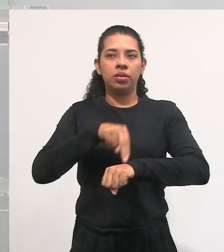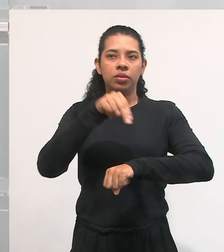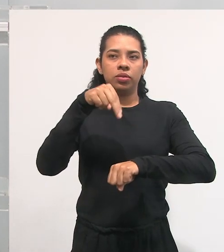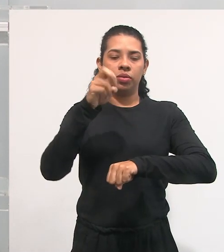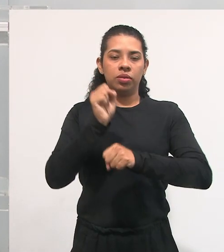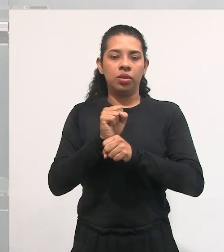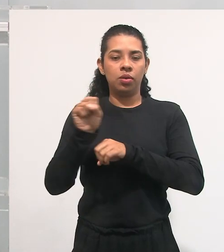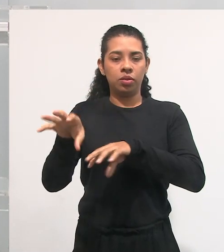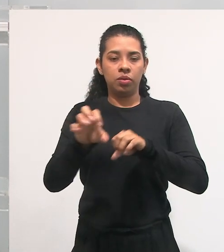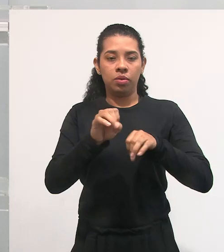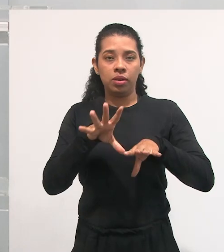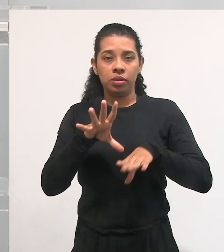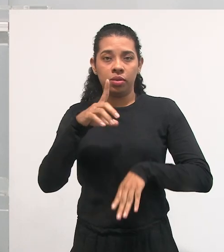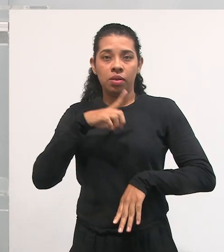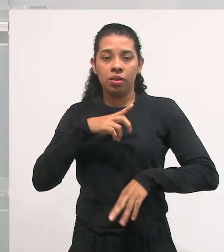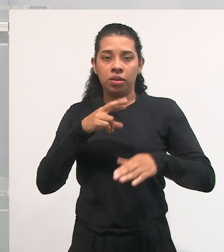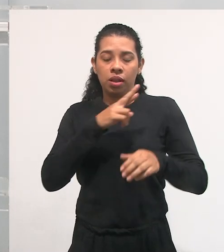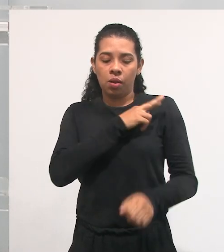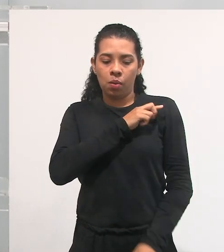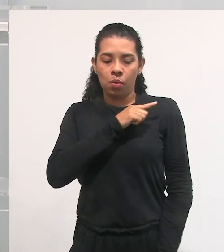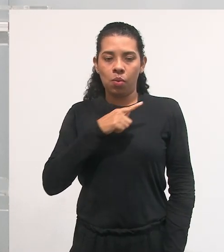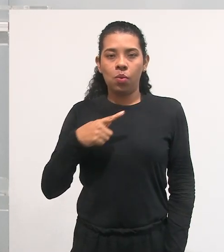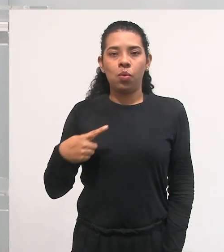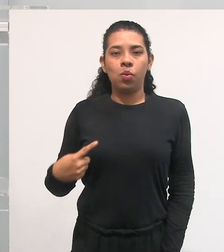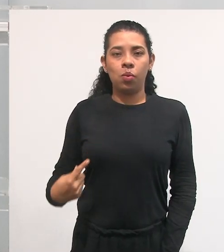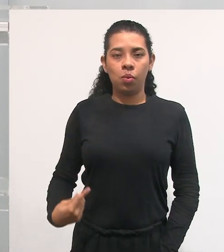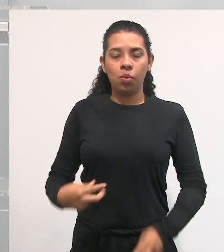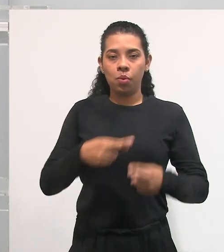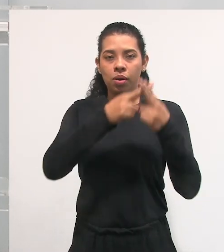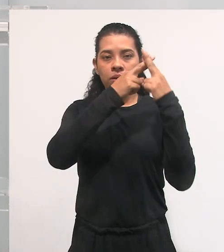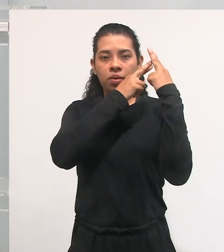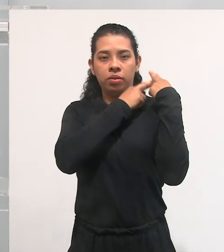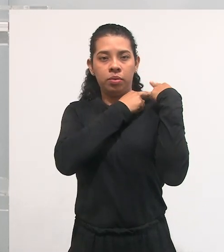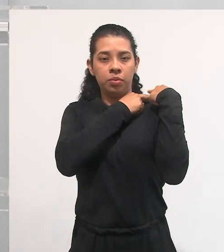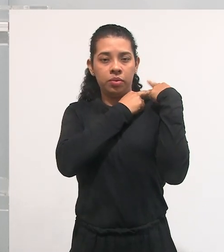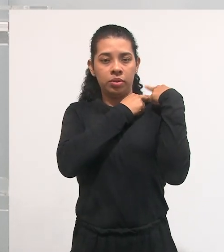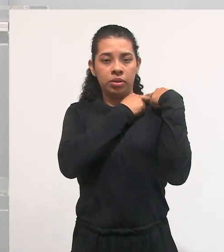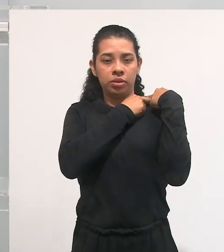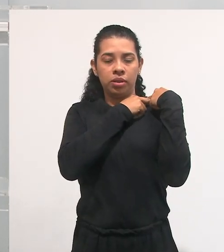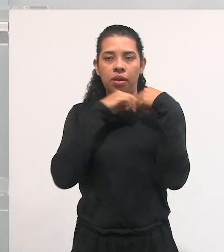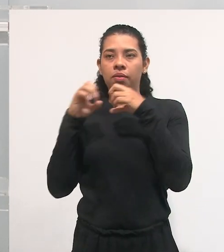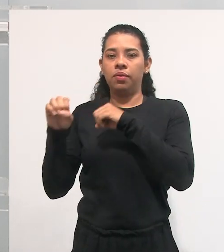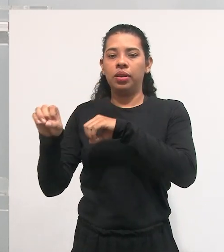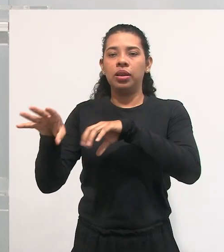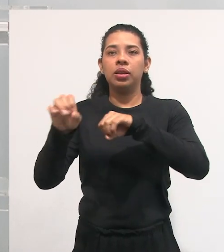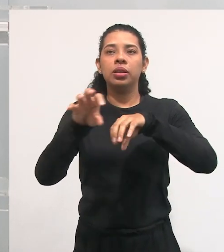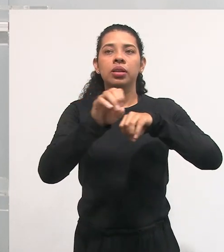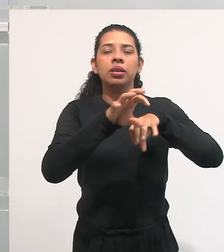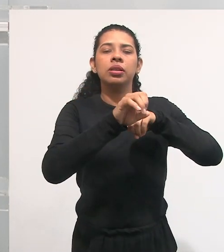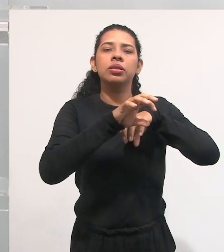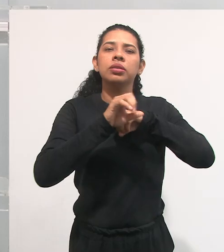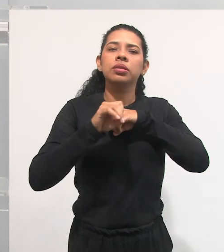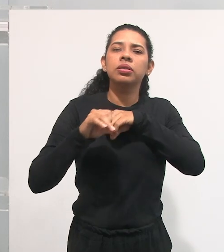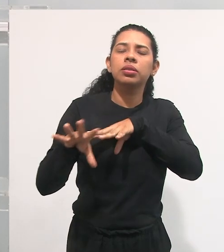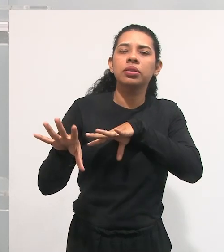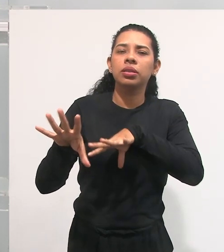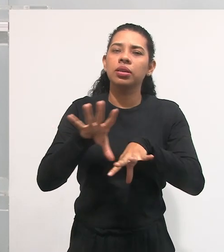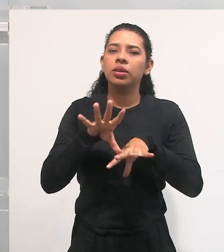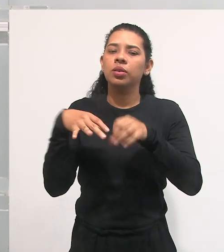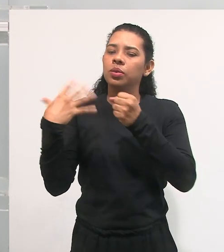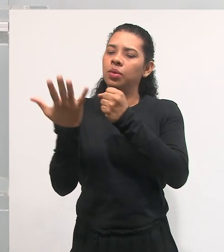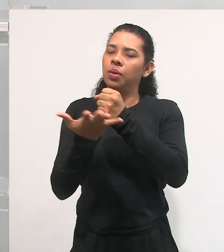órgão colegiado e que ele ajuda a deliberar sobre as diretrizes curriculares